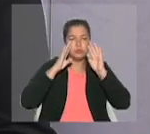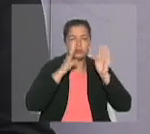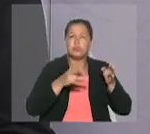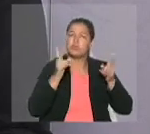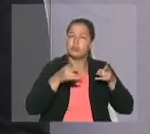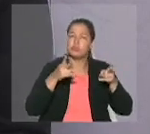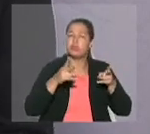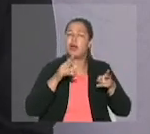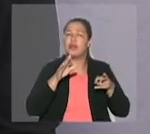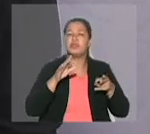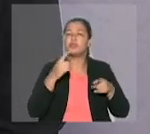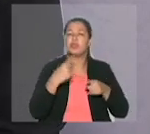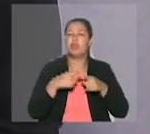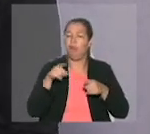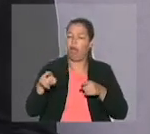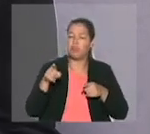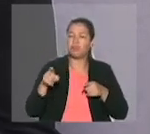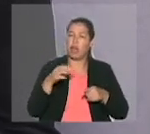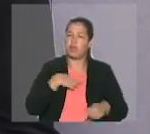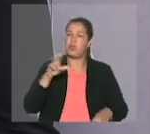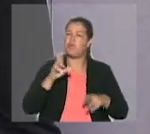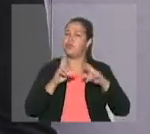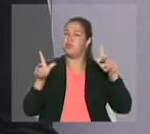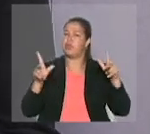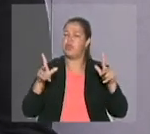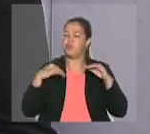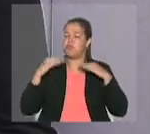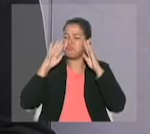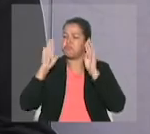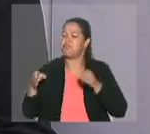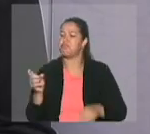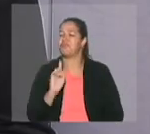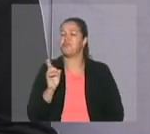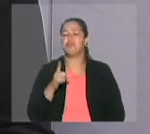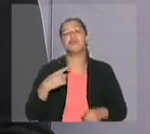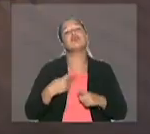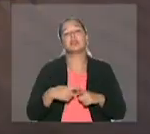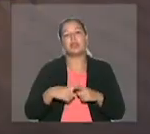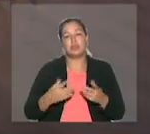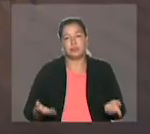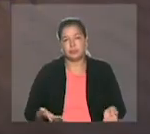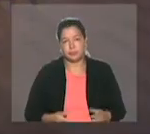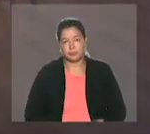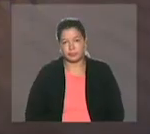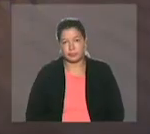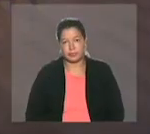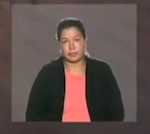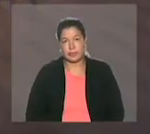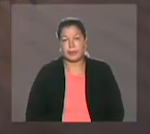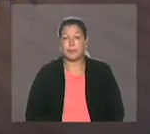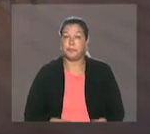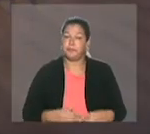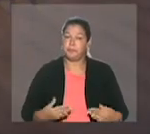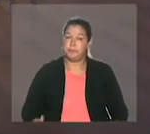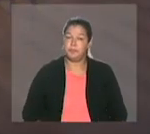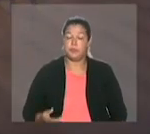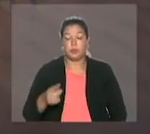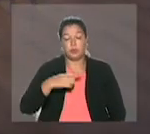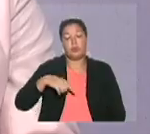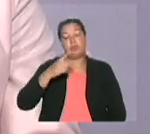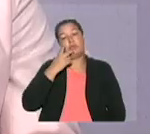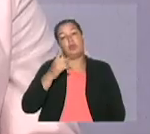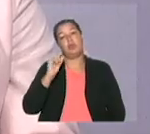atender alguém simplesmente porque a religião é diferente, ou a cor da pele? O que a gente debate é